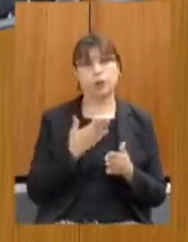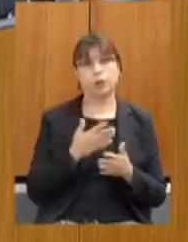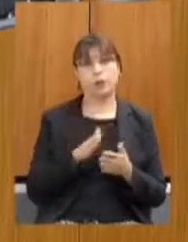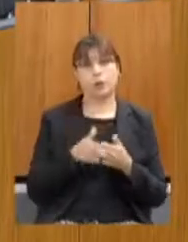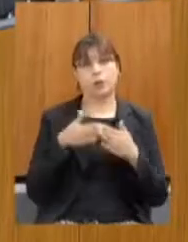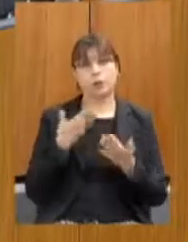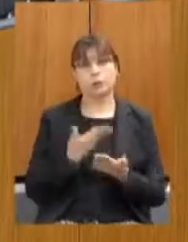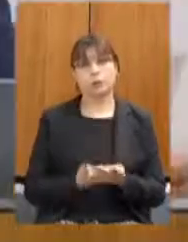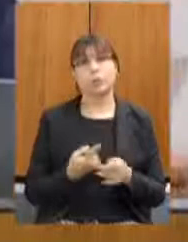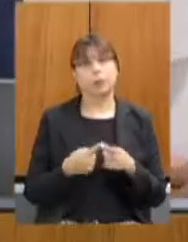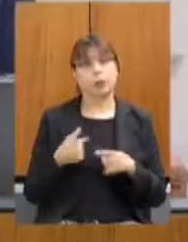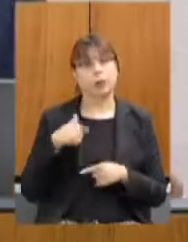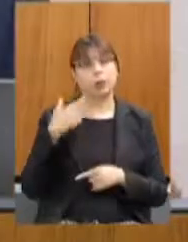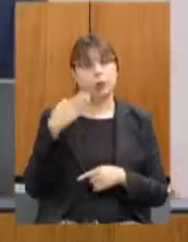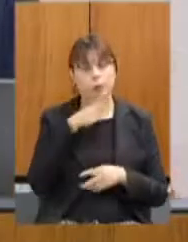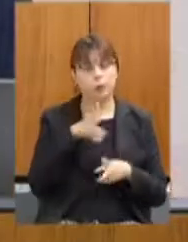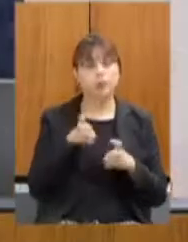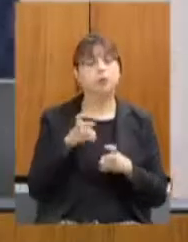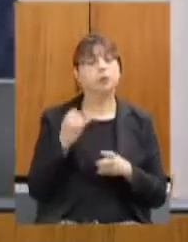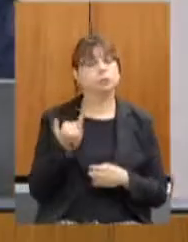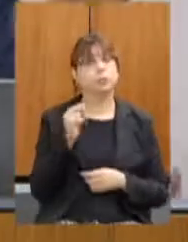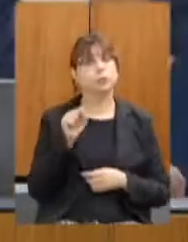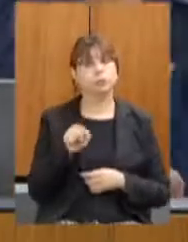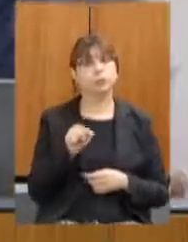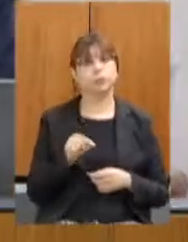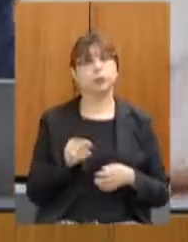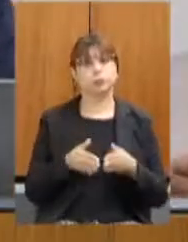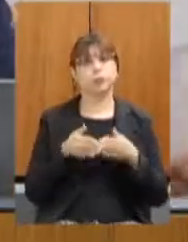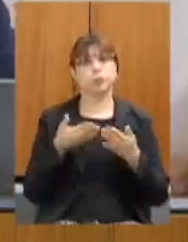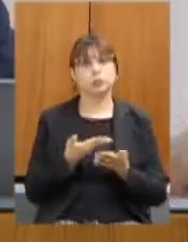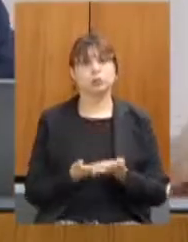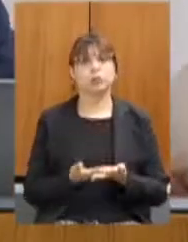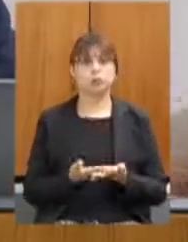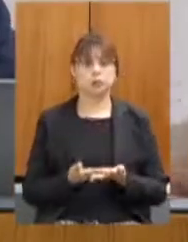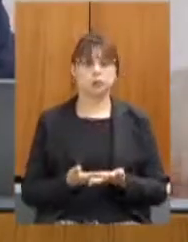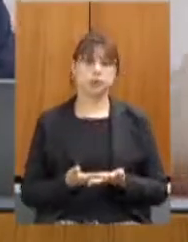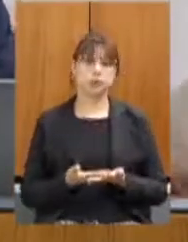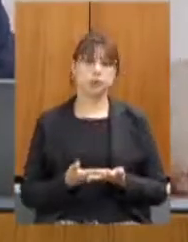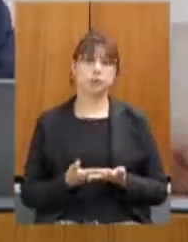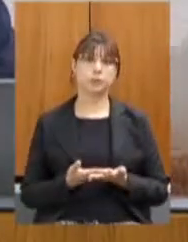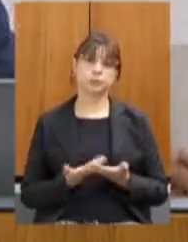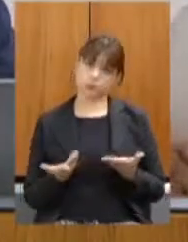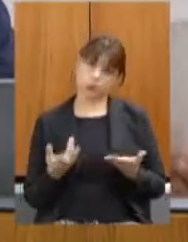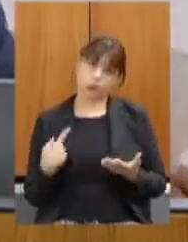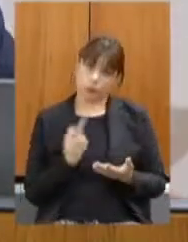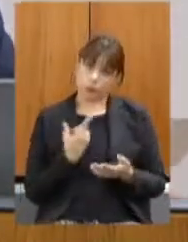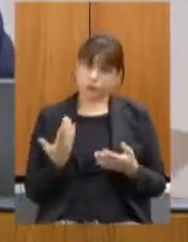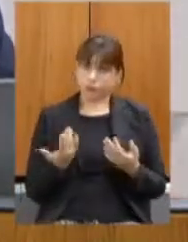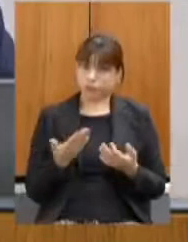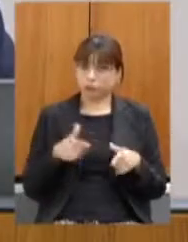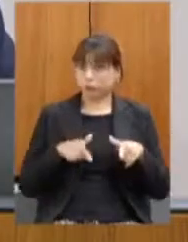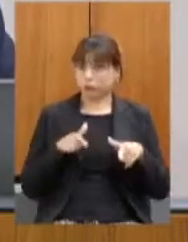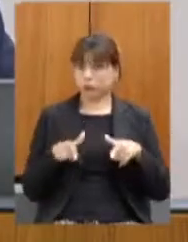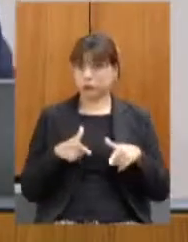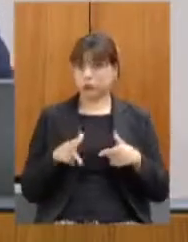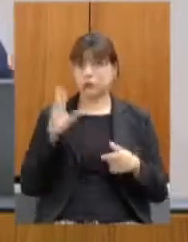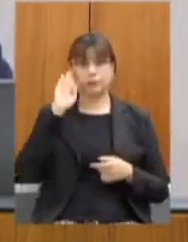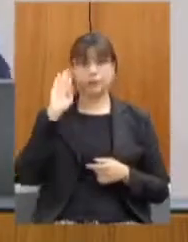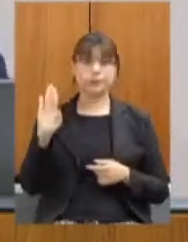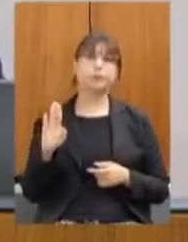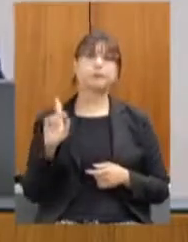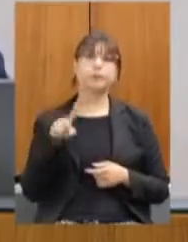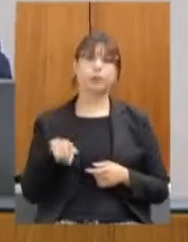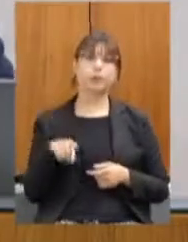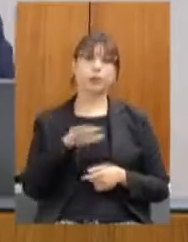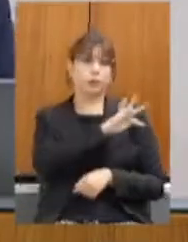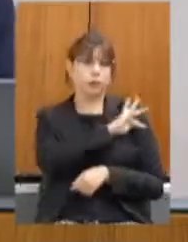entender a da importância deixei aquele medo que nada mais é do que o nosso trabalho princípio a nossa função primordial